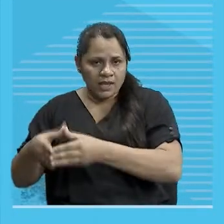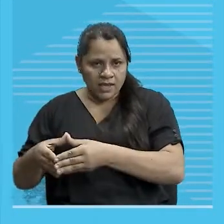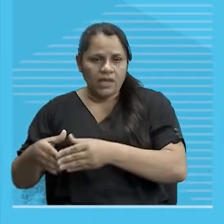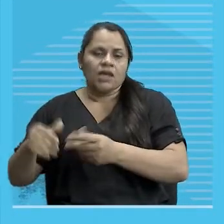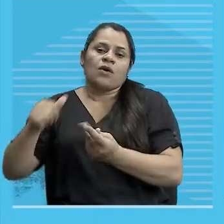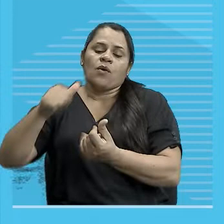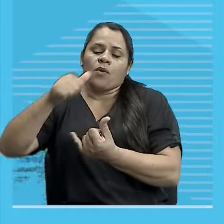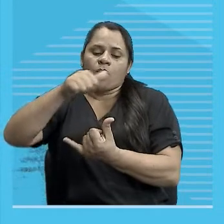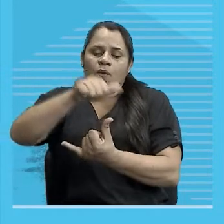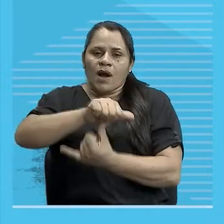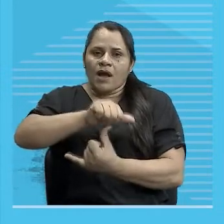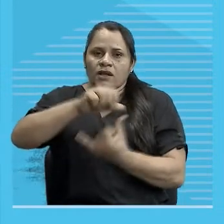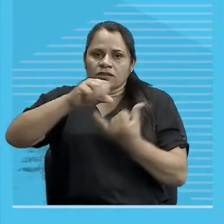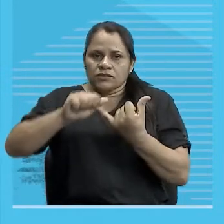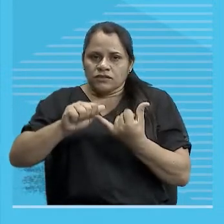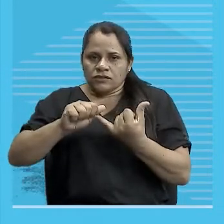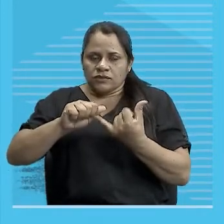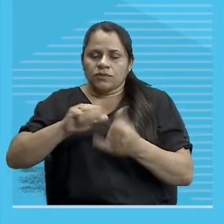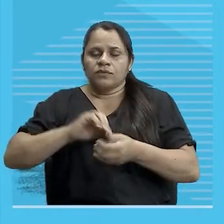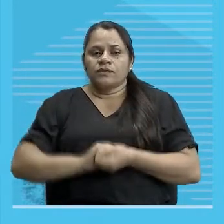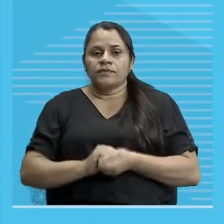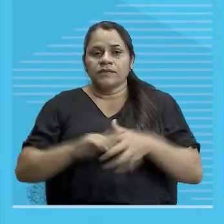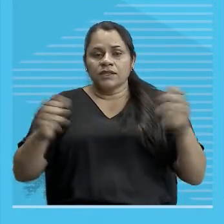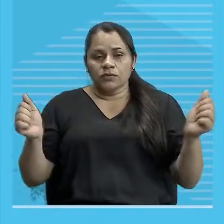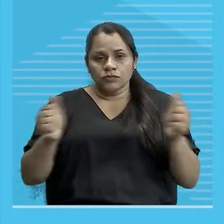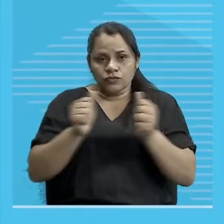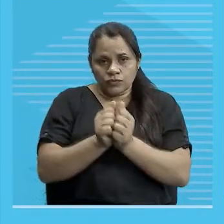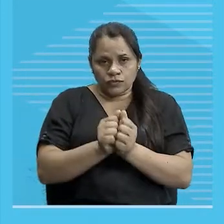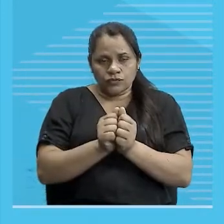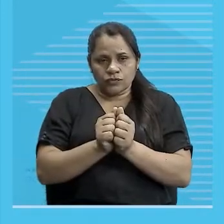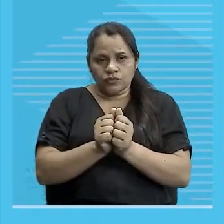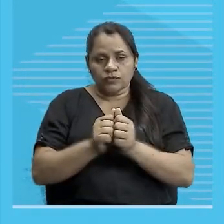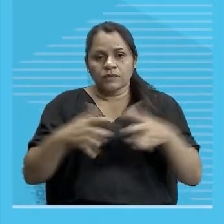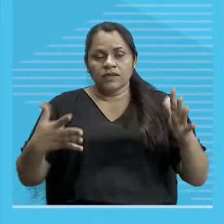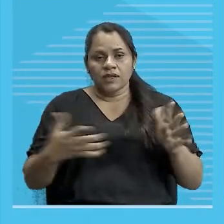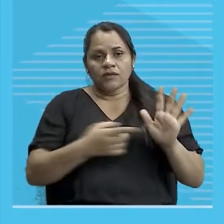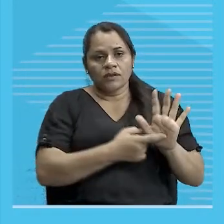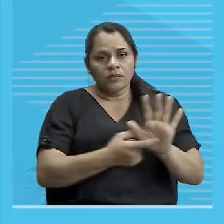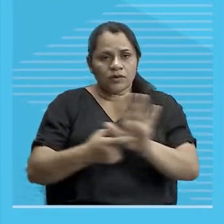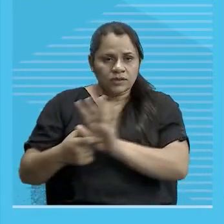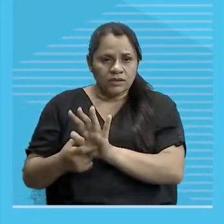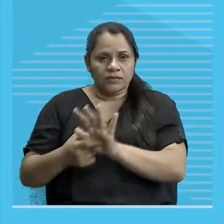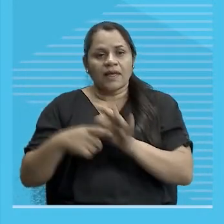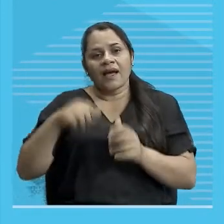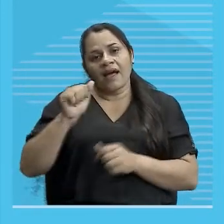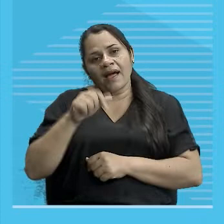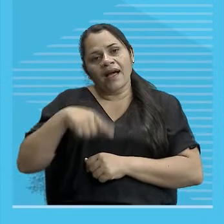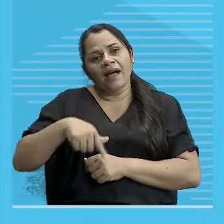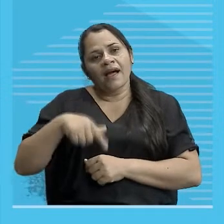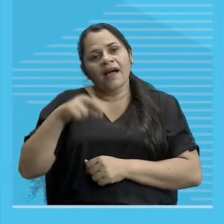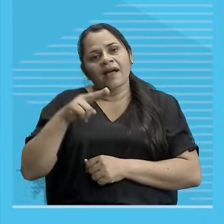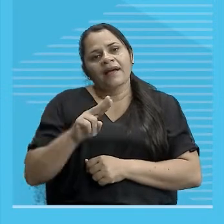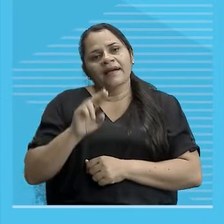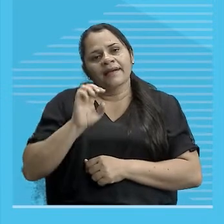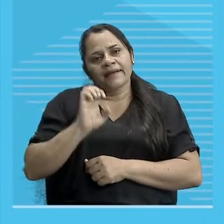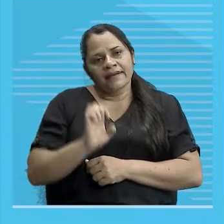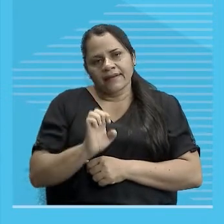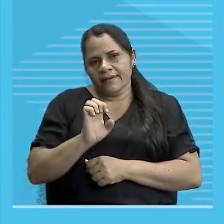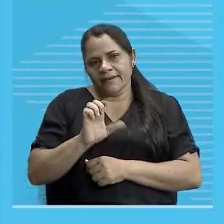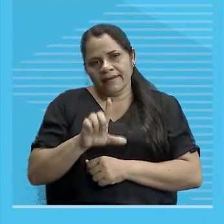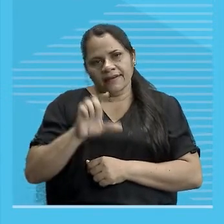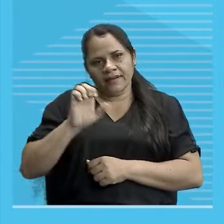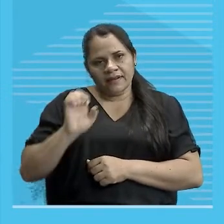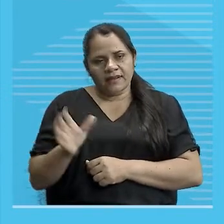ter a preposição a junta aos pronomes demonstrativos aquele, aquele, aquilo, suas formas de variação, e ao